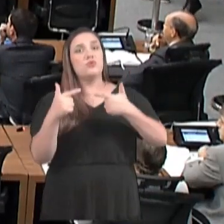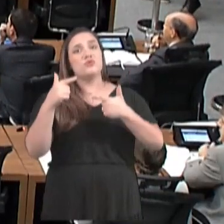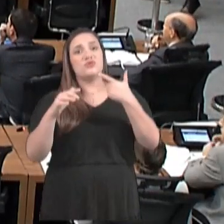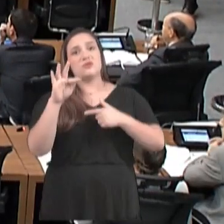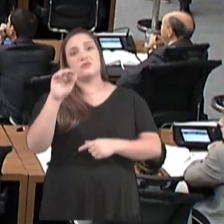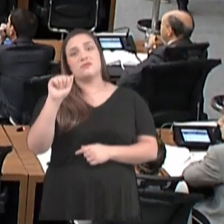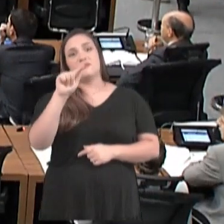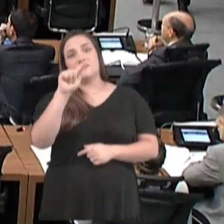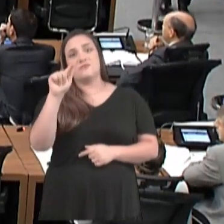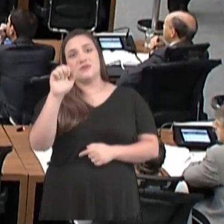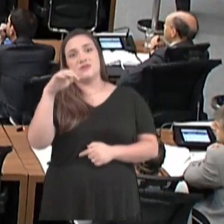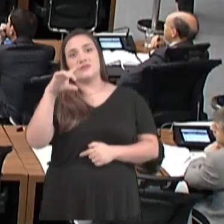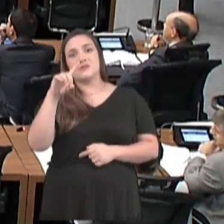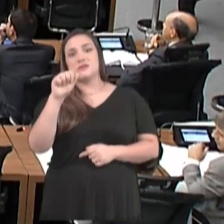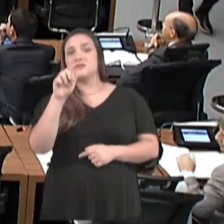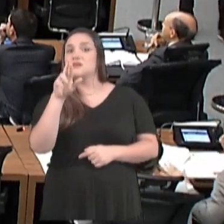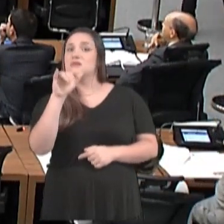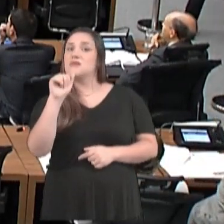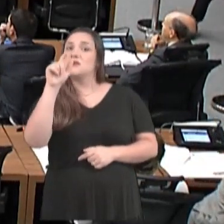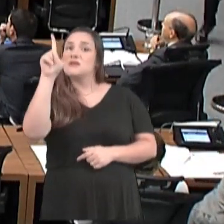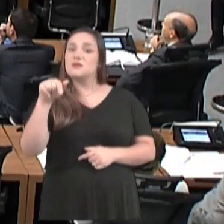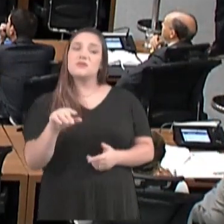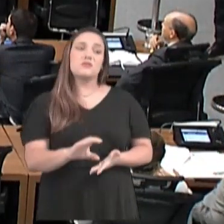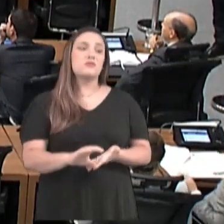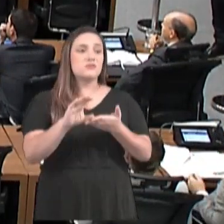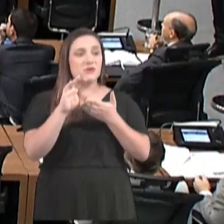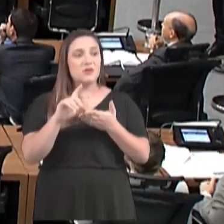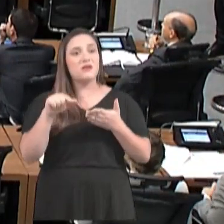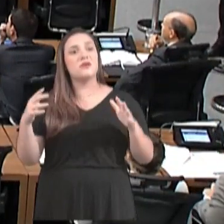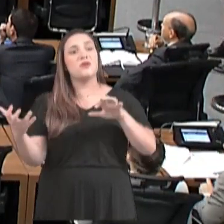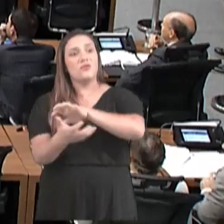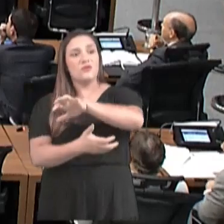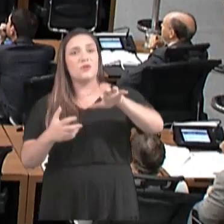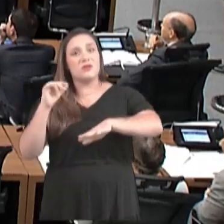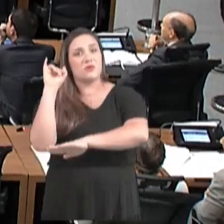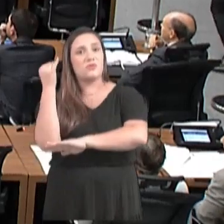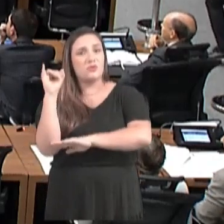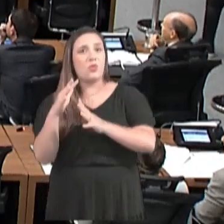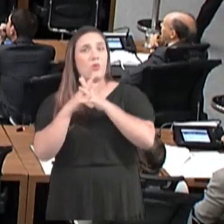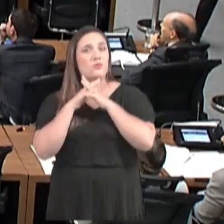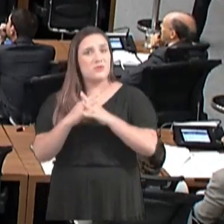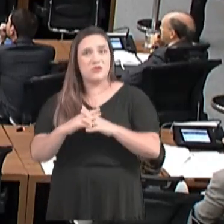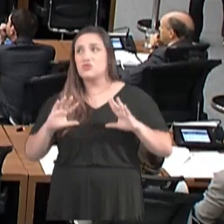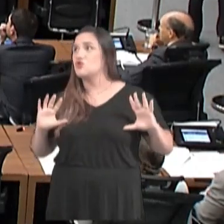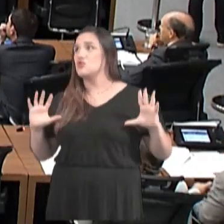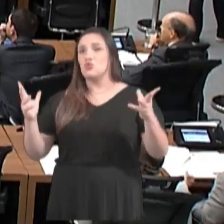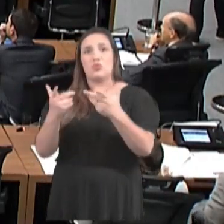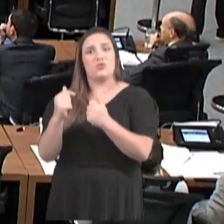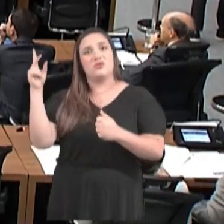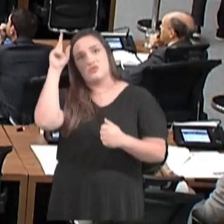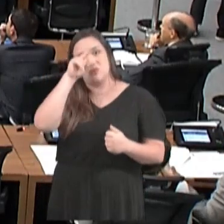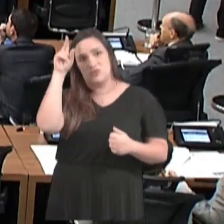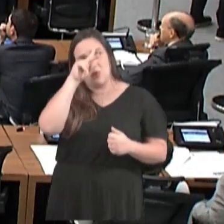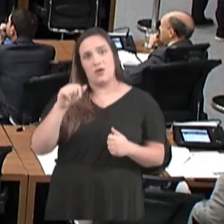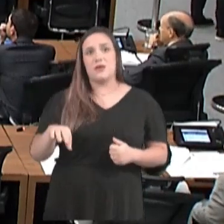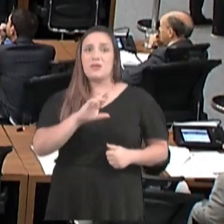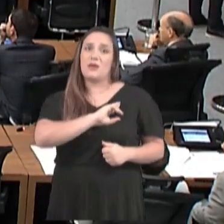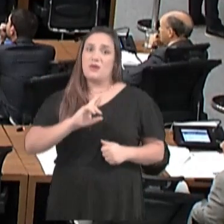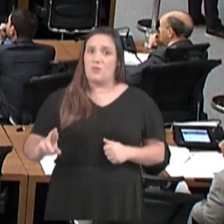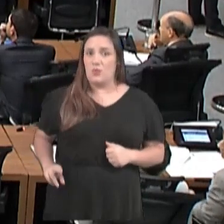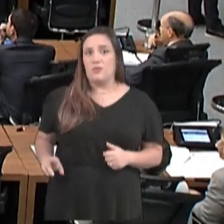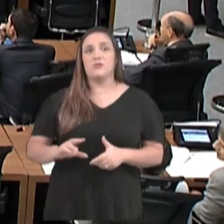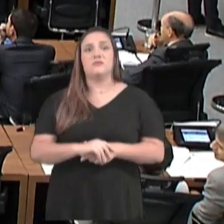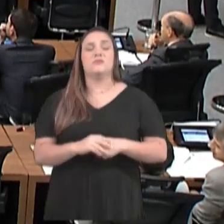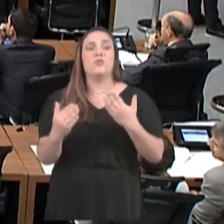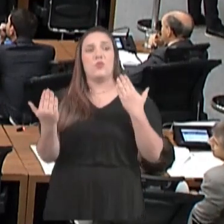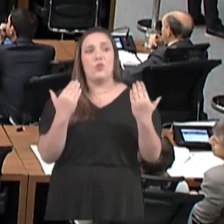o CONCEFAS. Em meio à reforma tributária mais complexa de toda a história republicana,